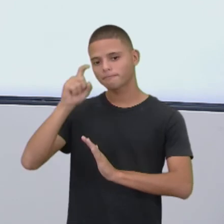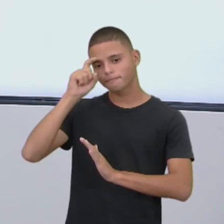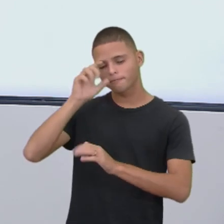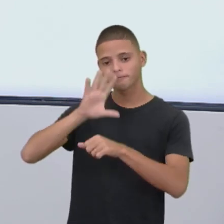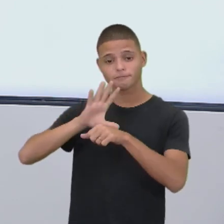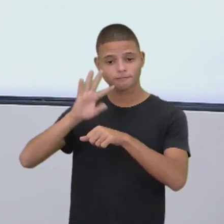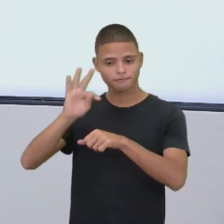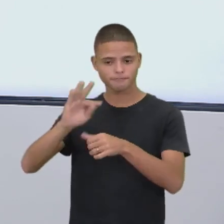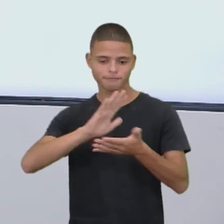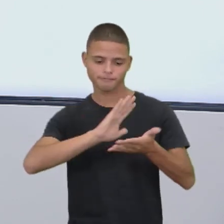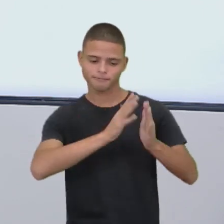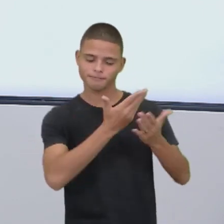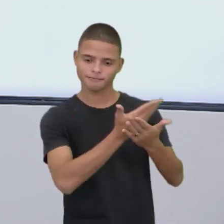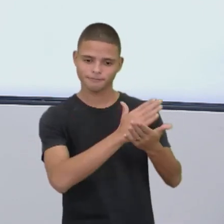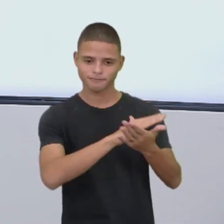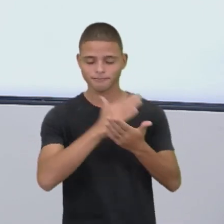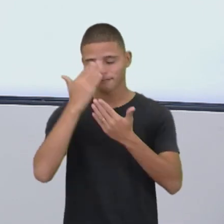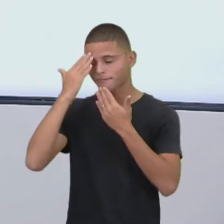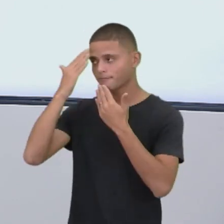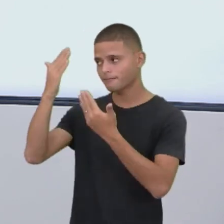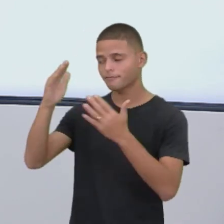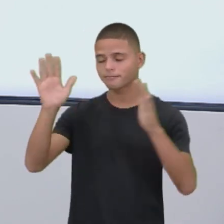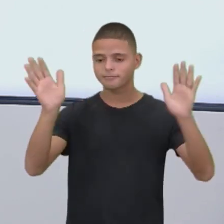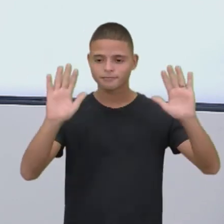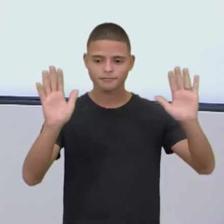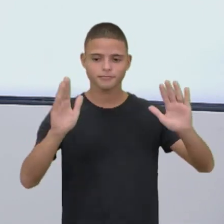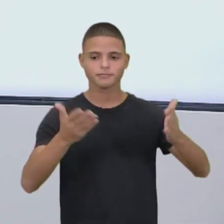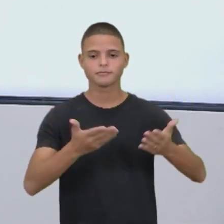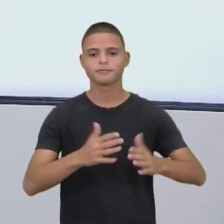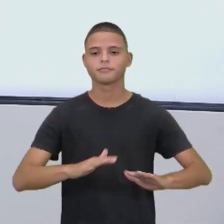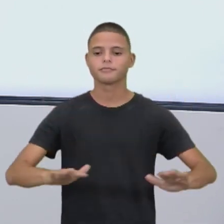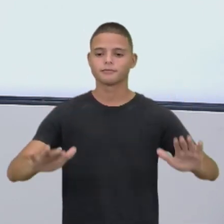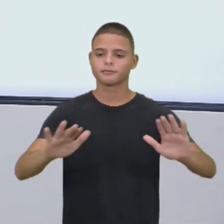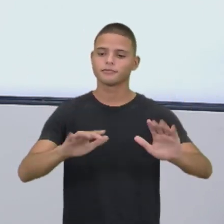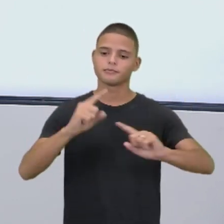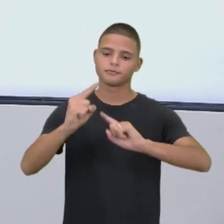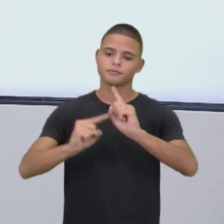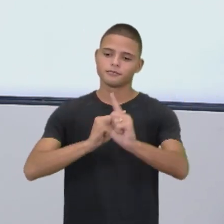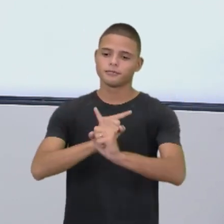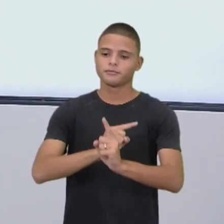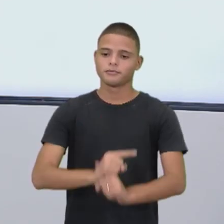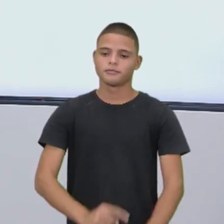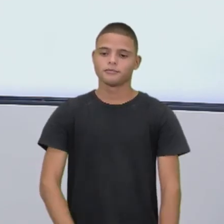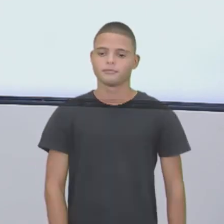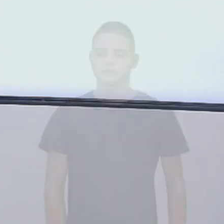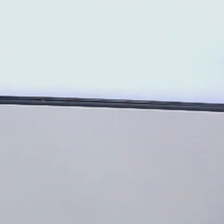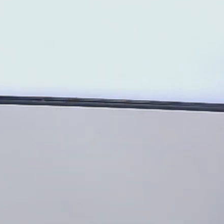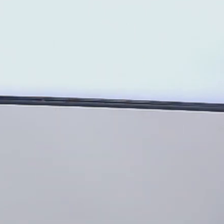Thalita que estão nas libras aí. Valeu, gente, obrigado. Até a próxima aula. Valeu!